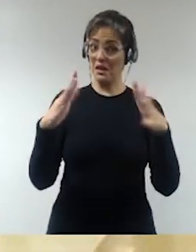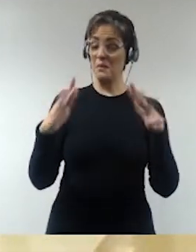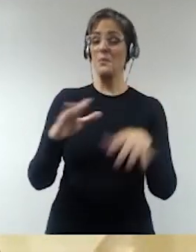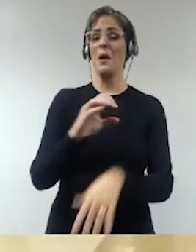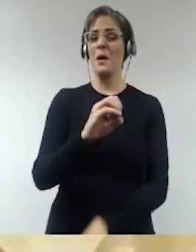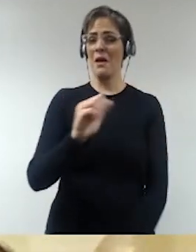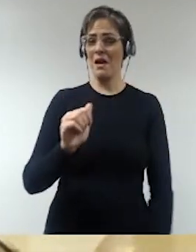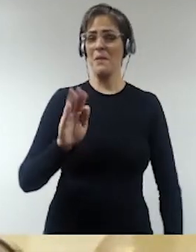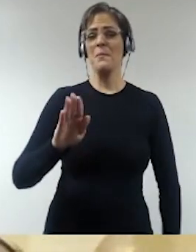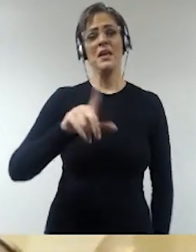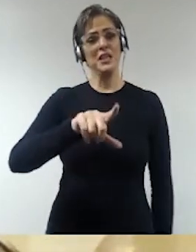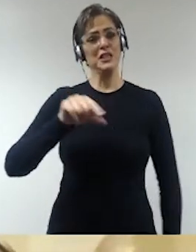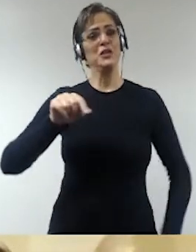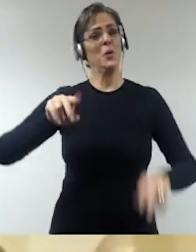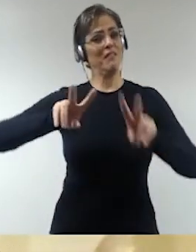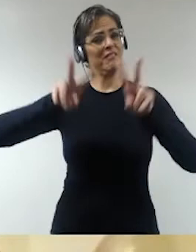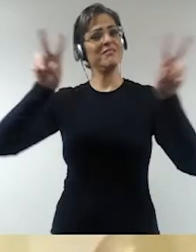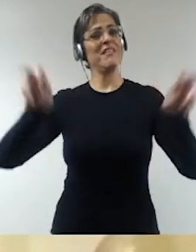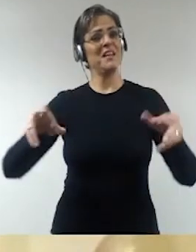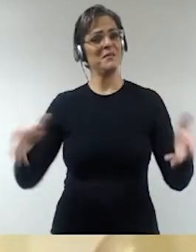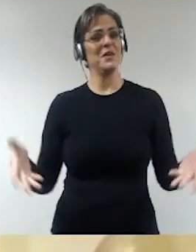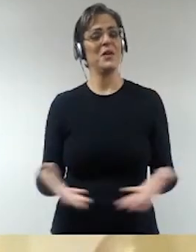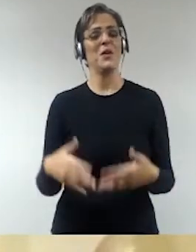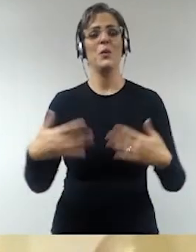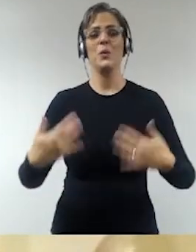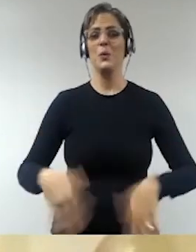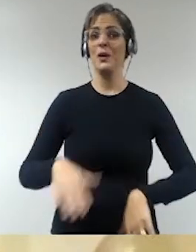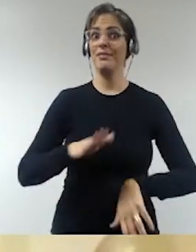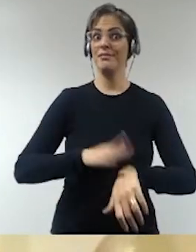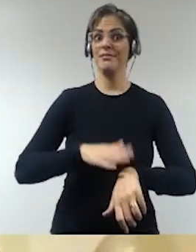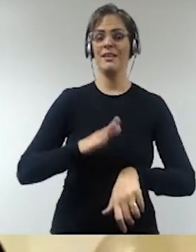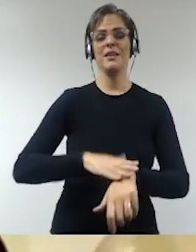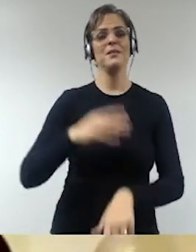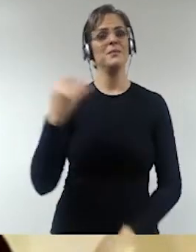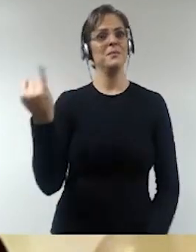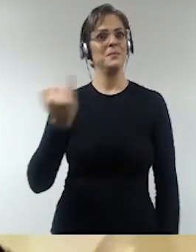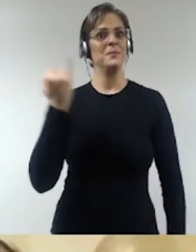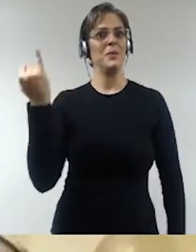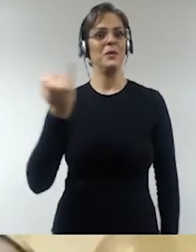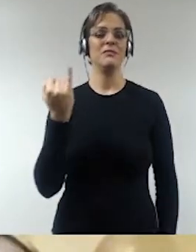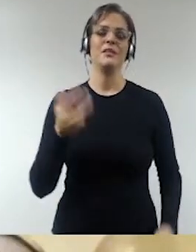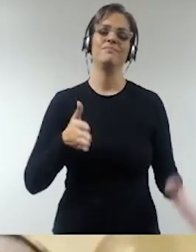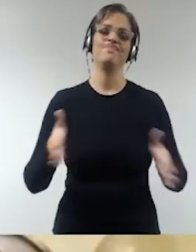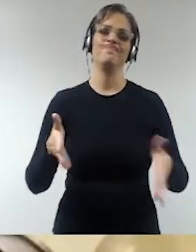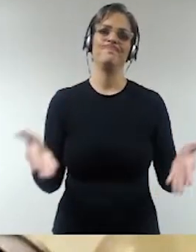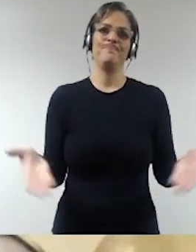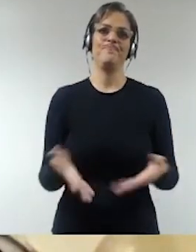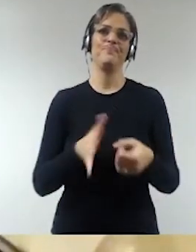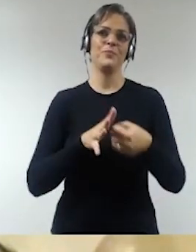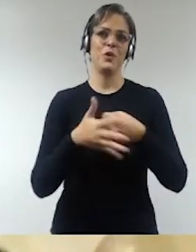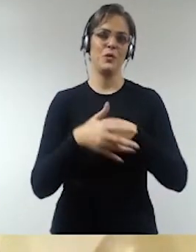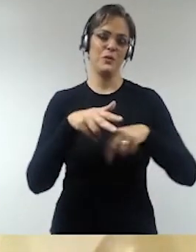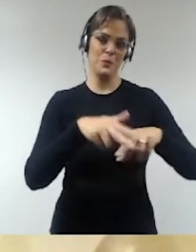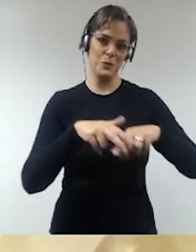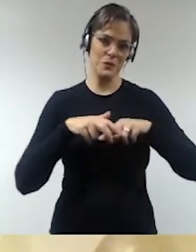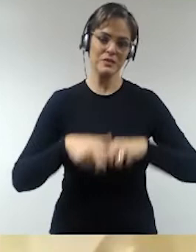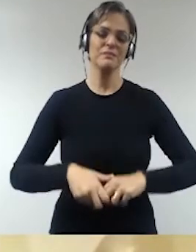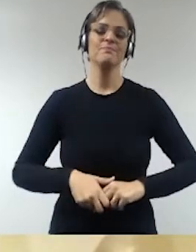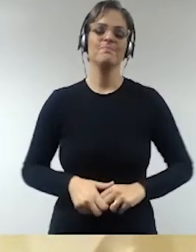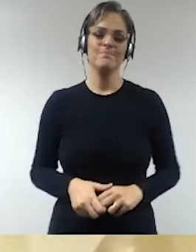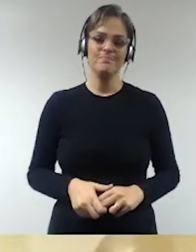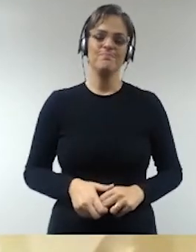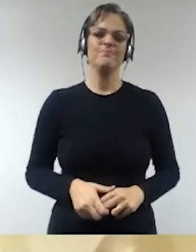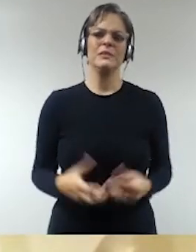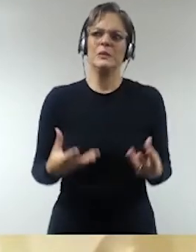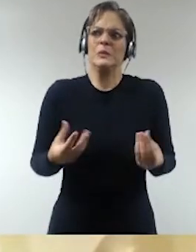escolha desse tema no momento tão crucial que estamos vivendo, que é o da pandemia do Covid, né? Que trouxe